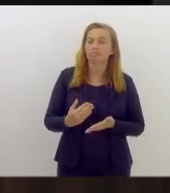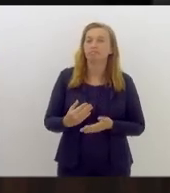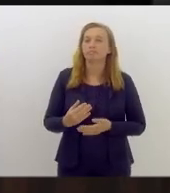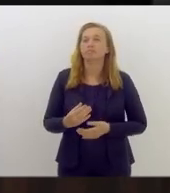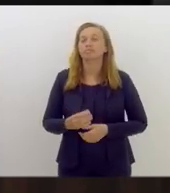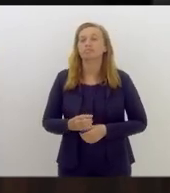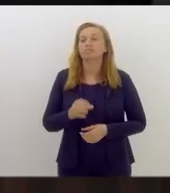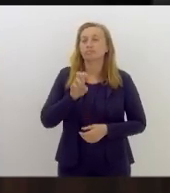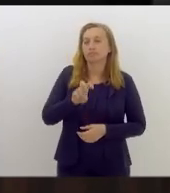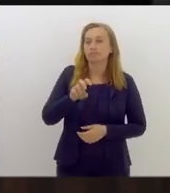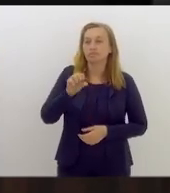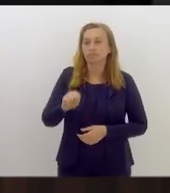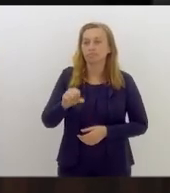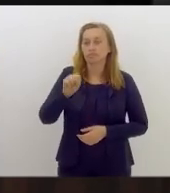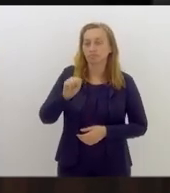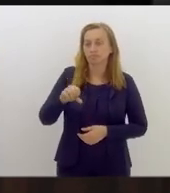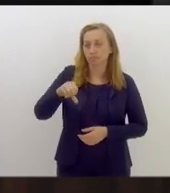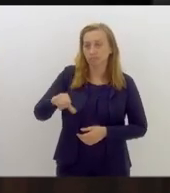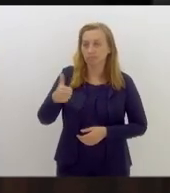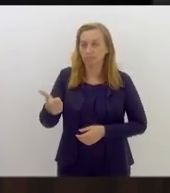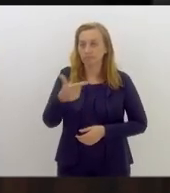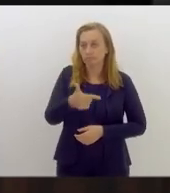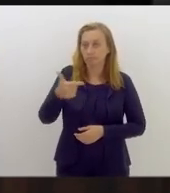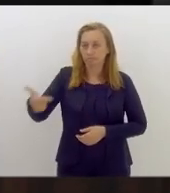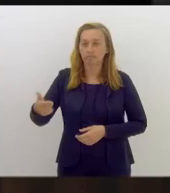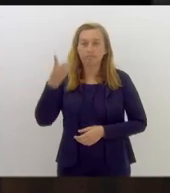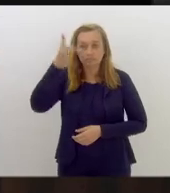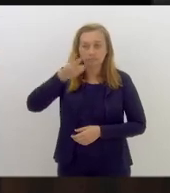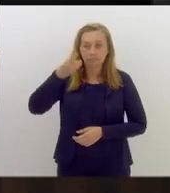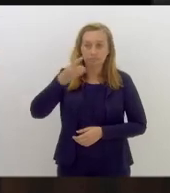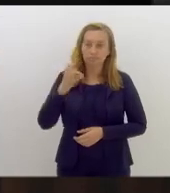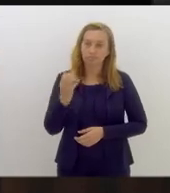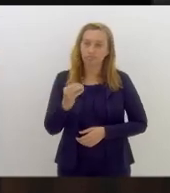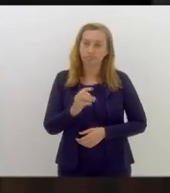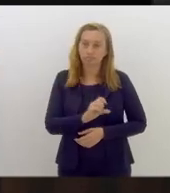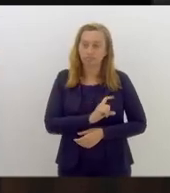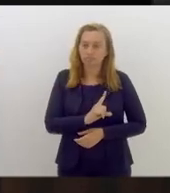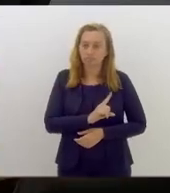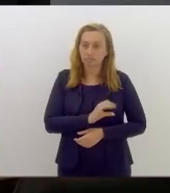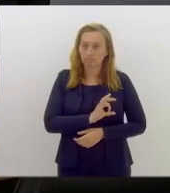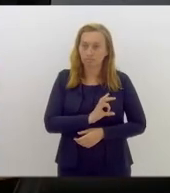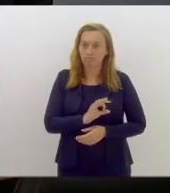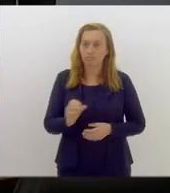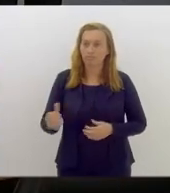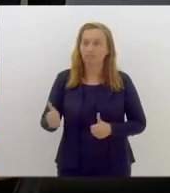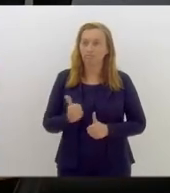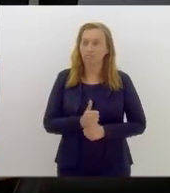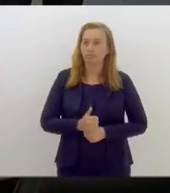autor, 5891/2022. Convido a deputada Marta para estar aqui.